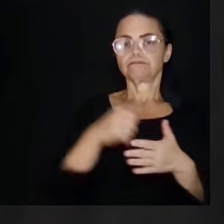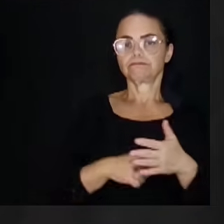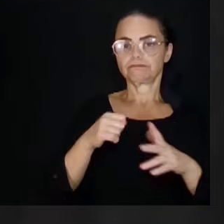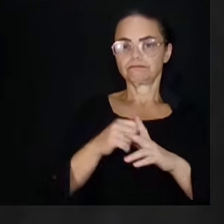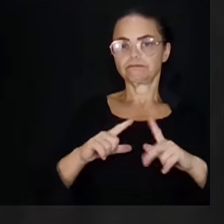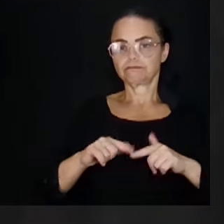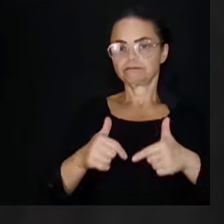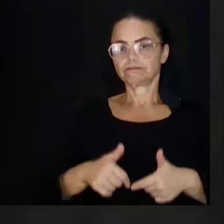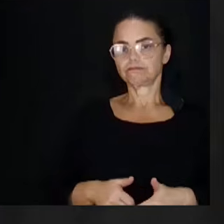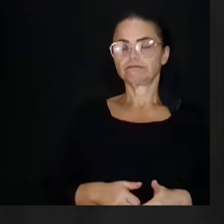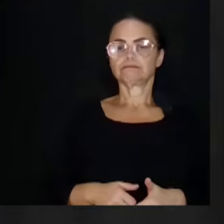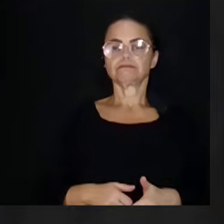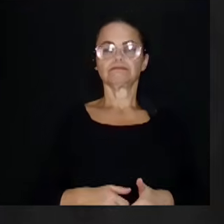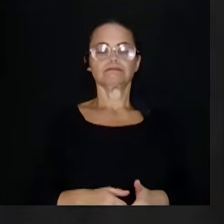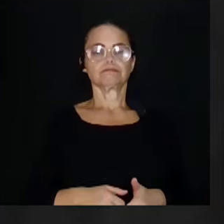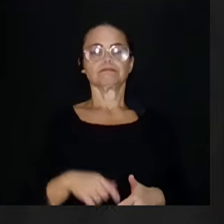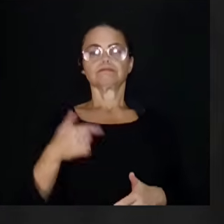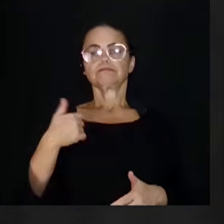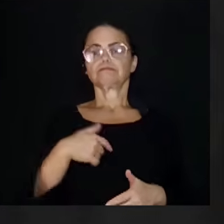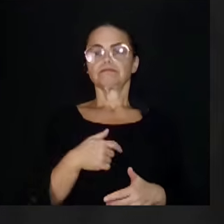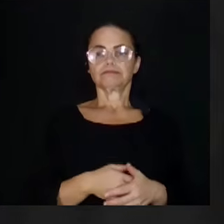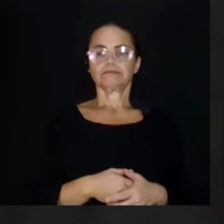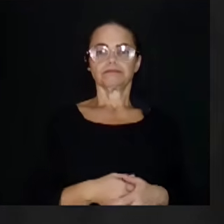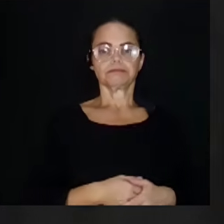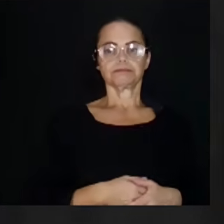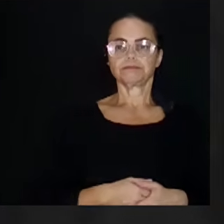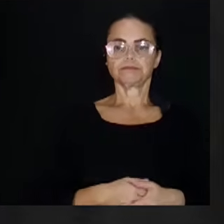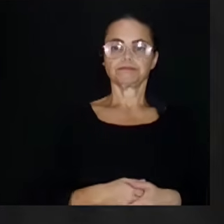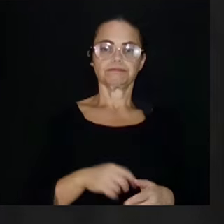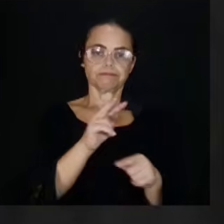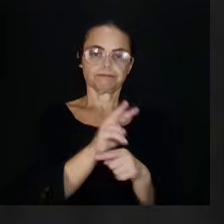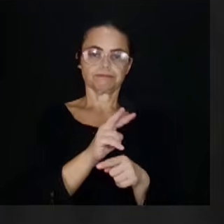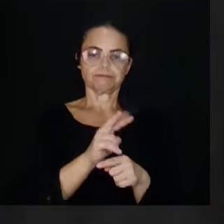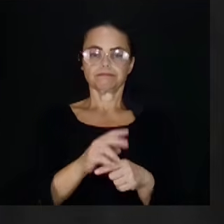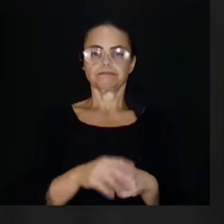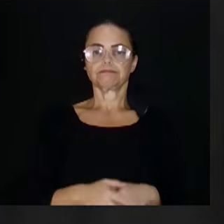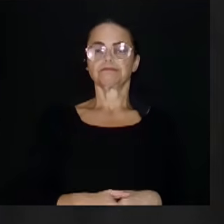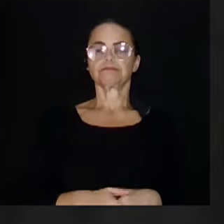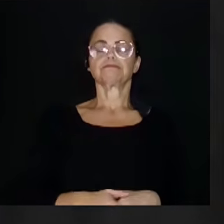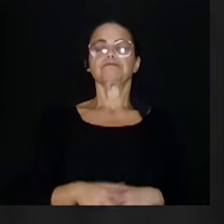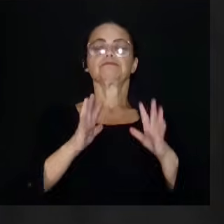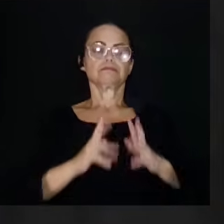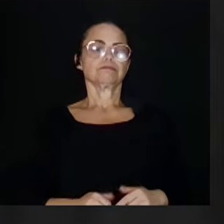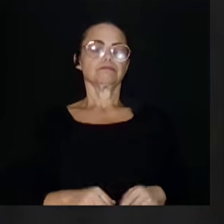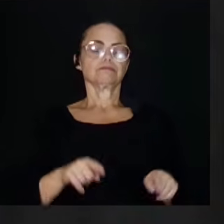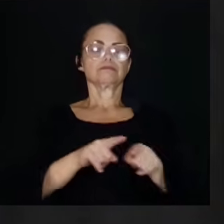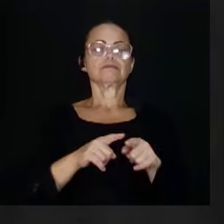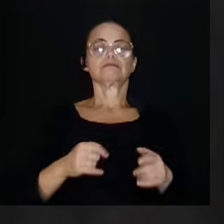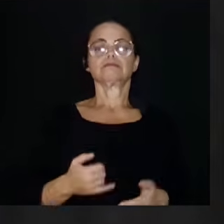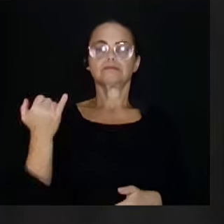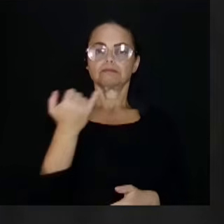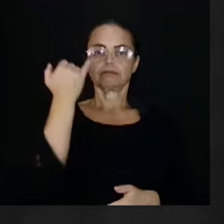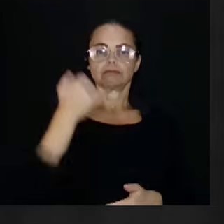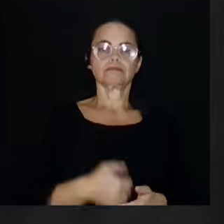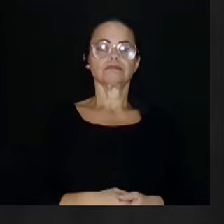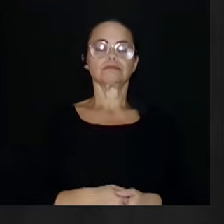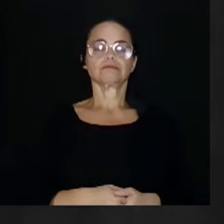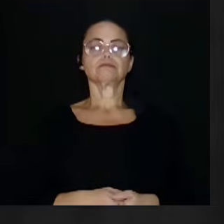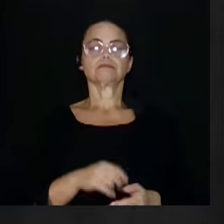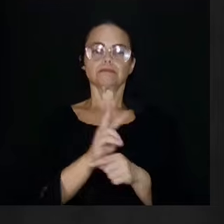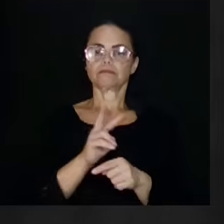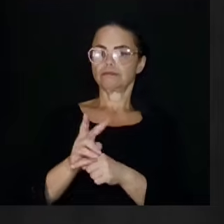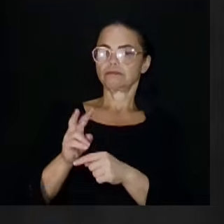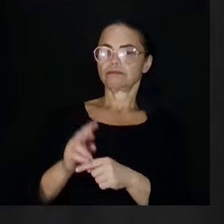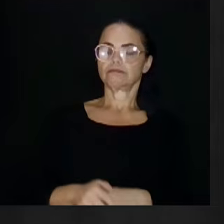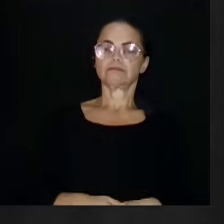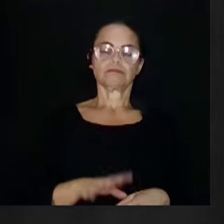casa, além de ser esse espaço de cuidado, né, do sagrado, também é um cuidado político, um cuidado da ancestralidade mesmo, onde a